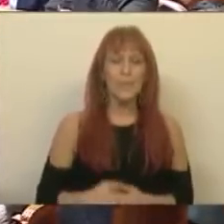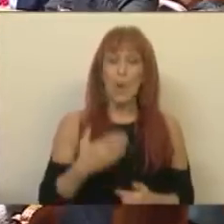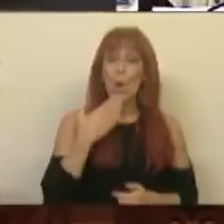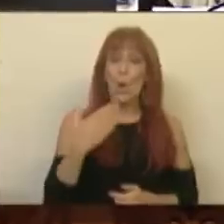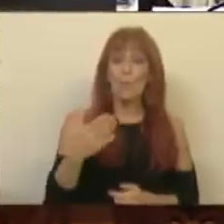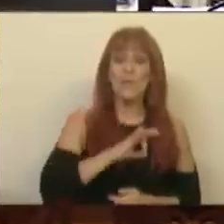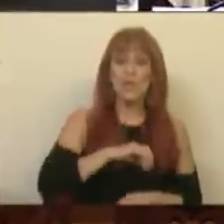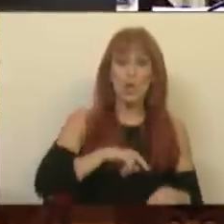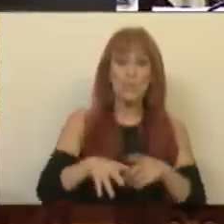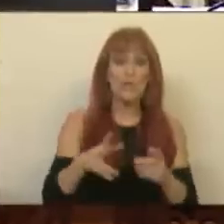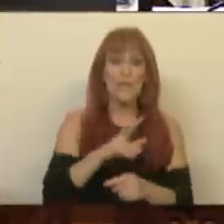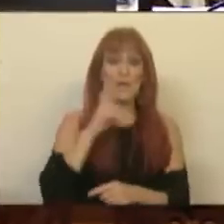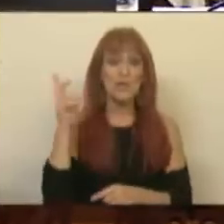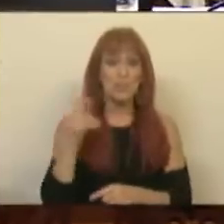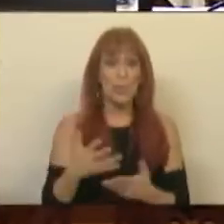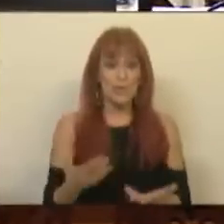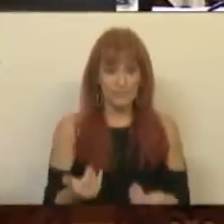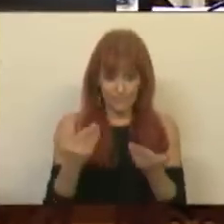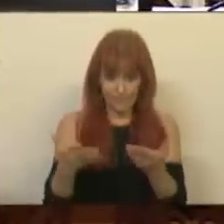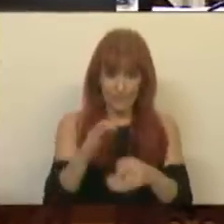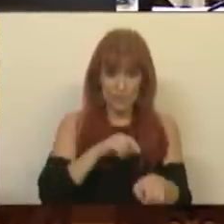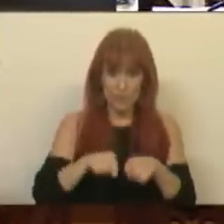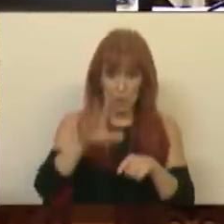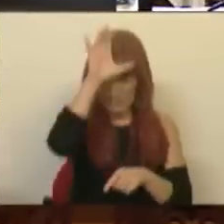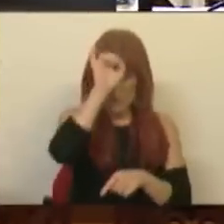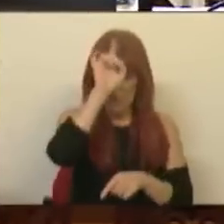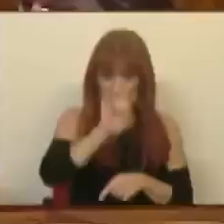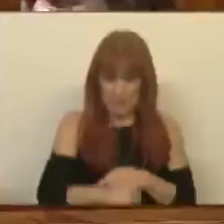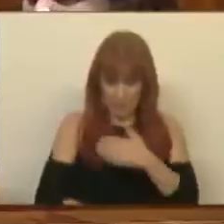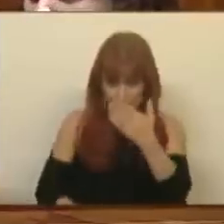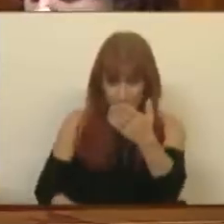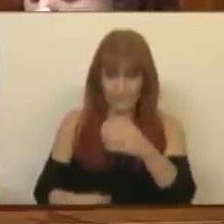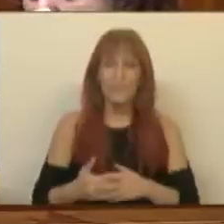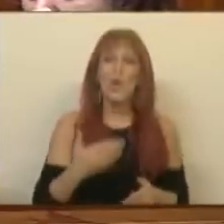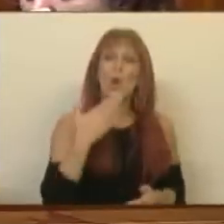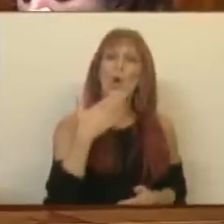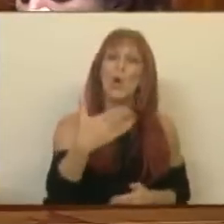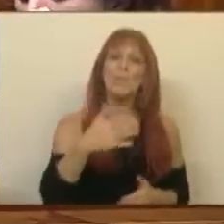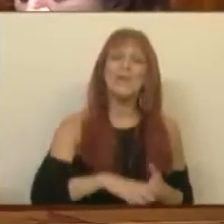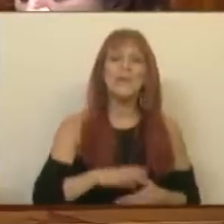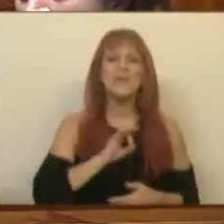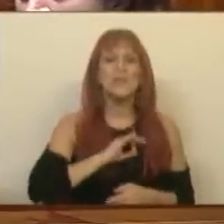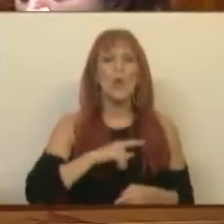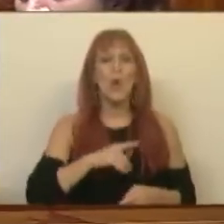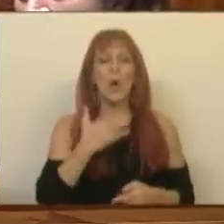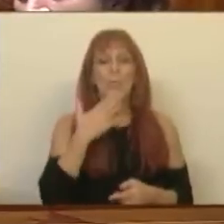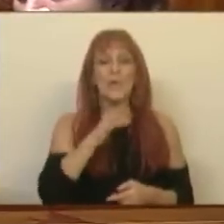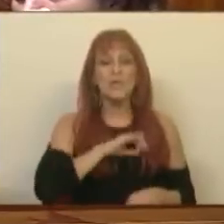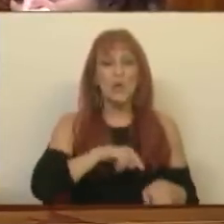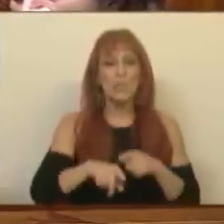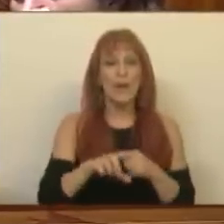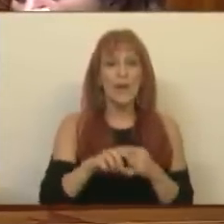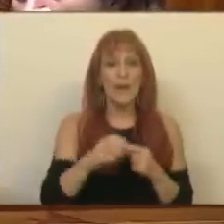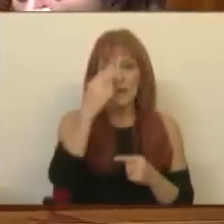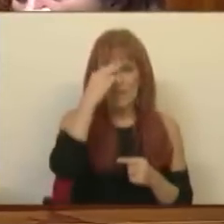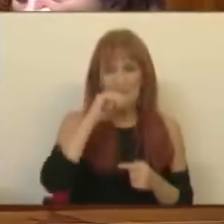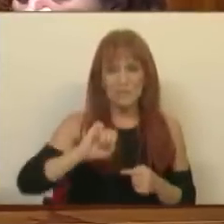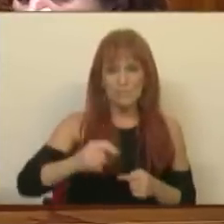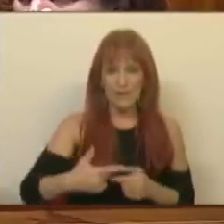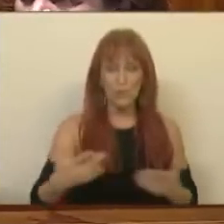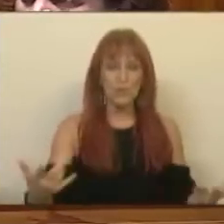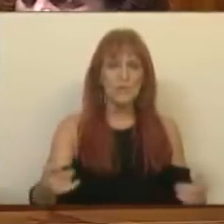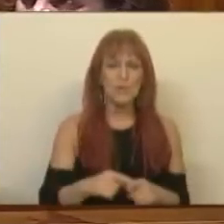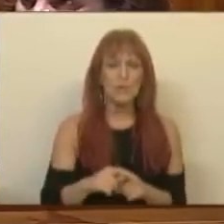Muito obrigado senhor Deputado por responder tenho a palavra o seu primeiro ministro Muito obrigado sobrinho Muito obrigado senhor deputado Carlos Guimarães pinto